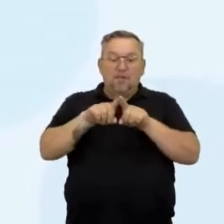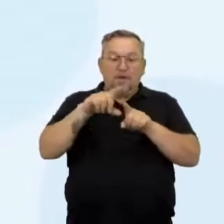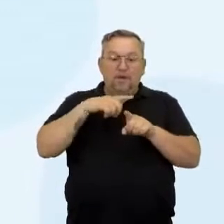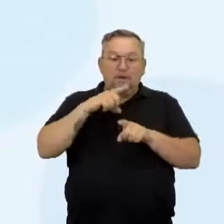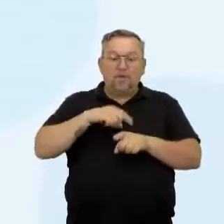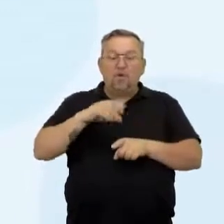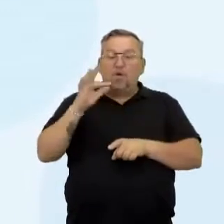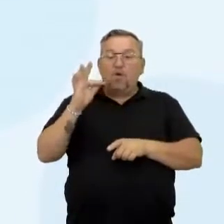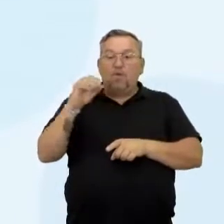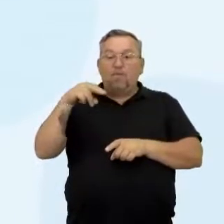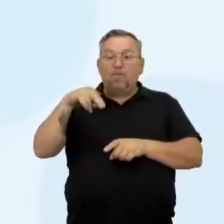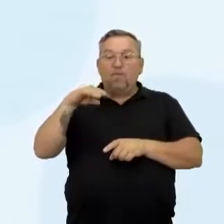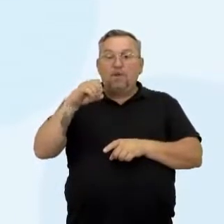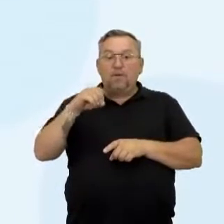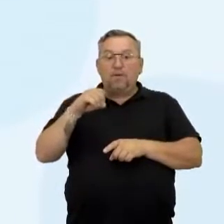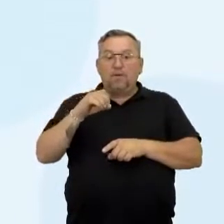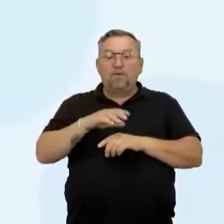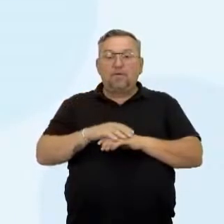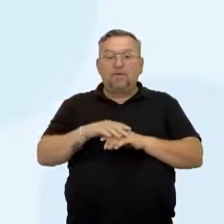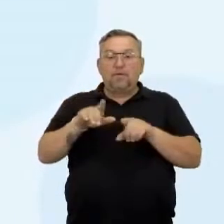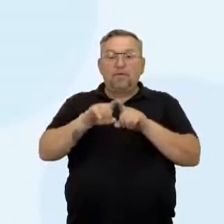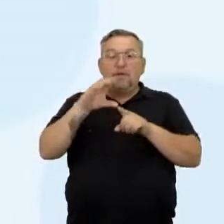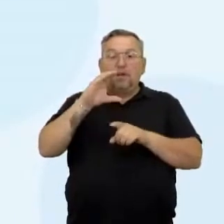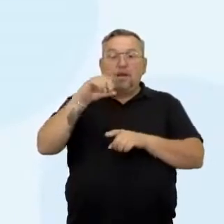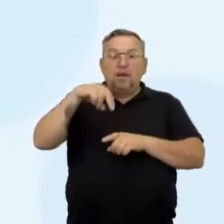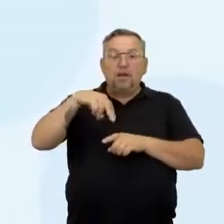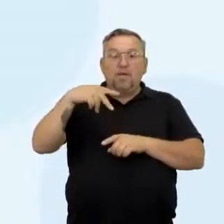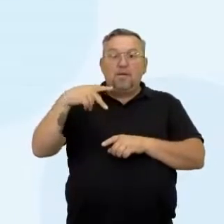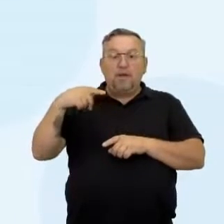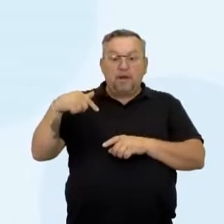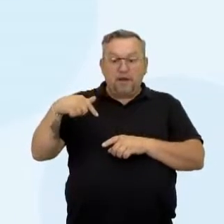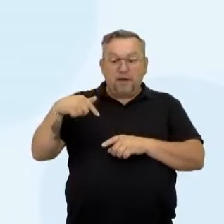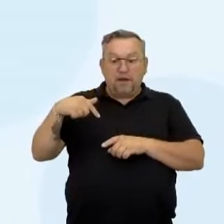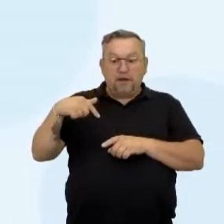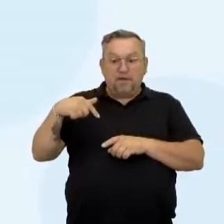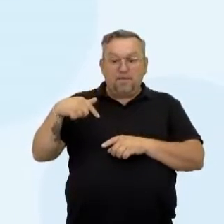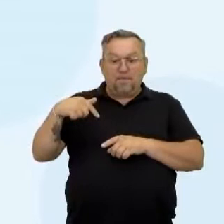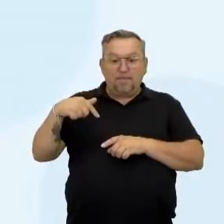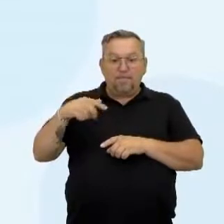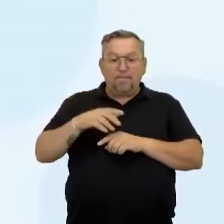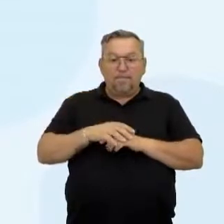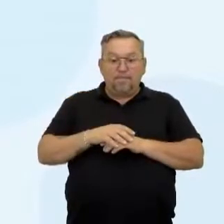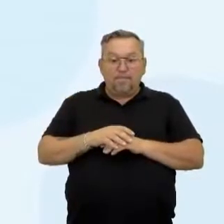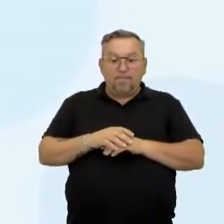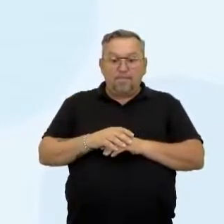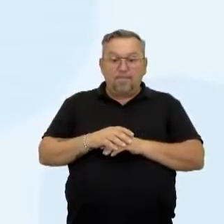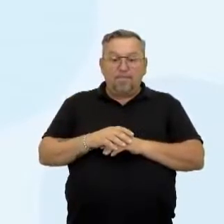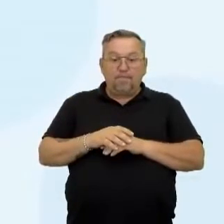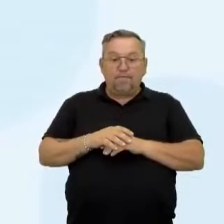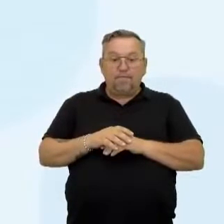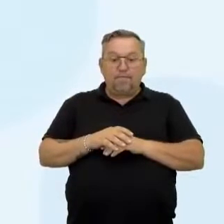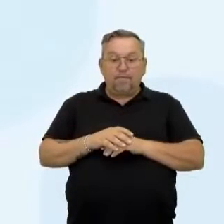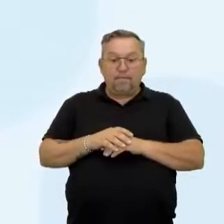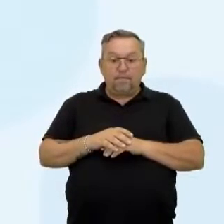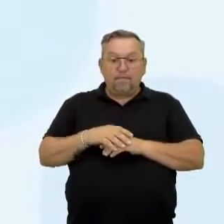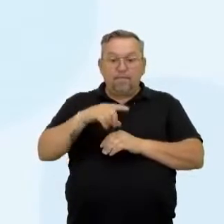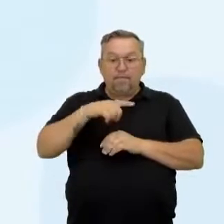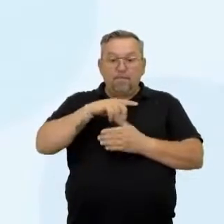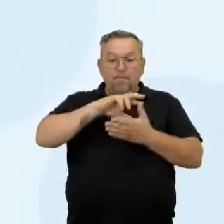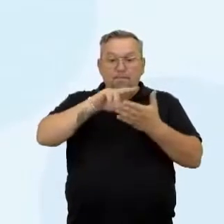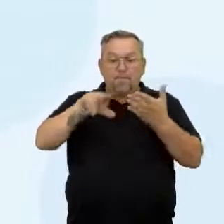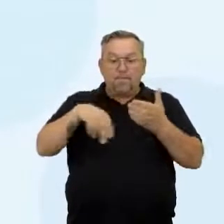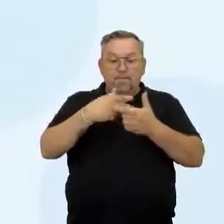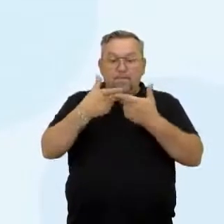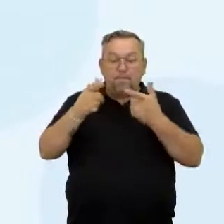do fomento no P&D, na CNPq aqui, ó, pesquisa e científica tecnológica, ou seja, são